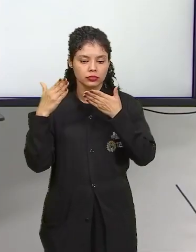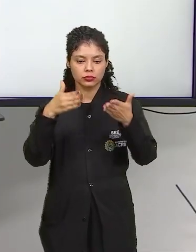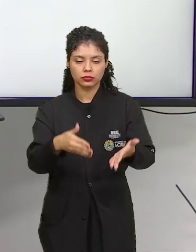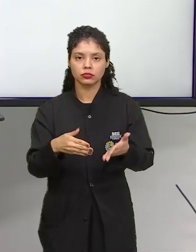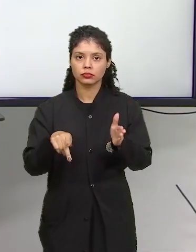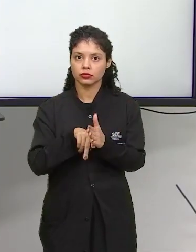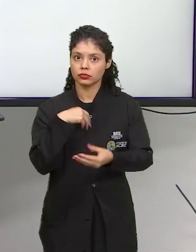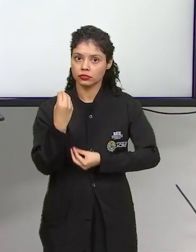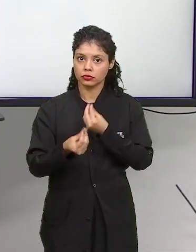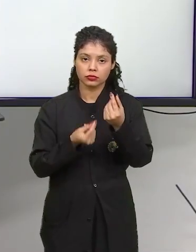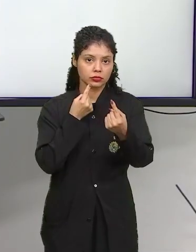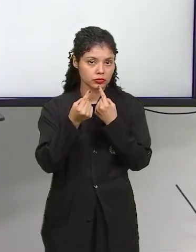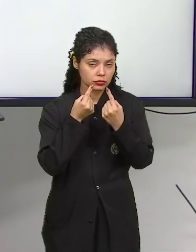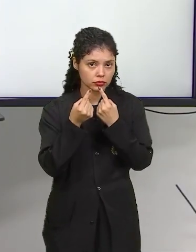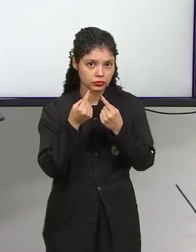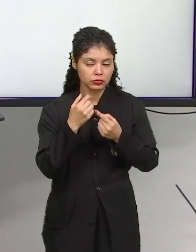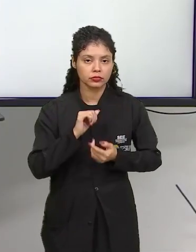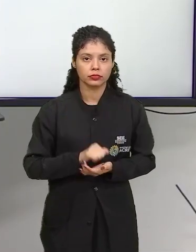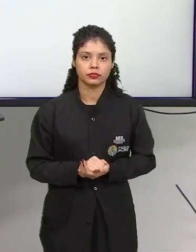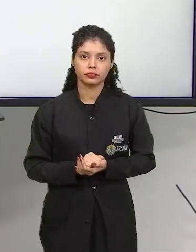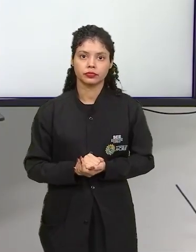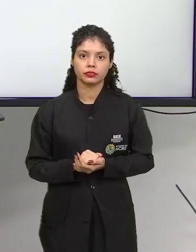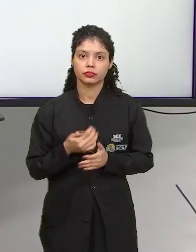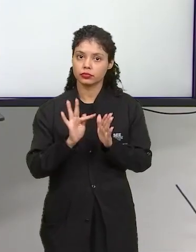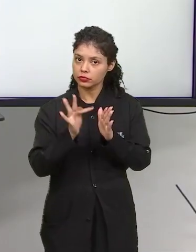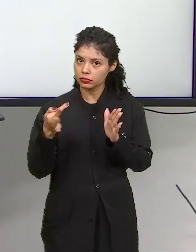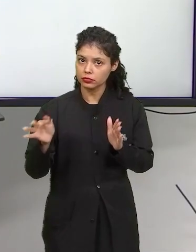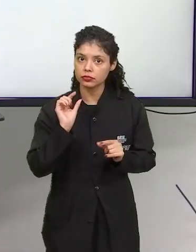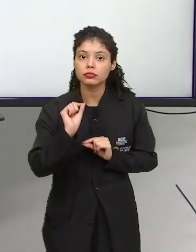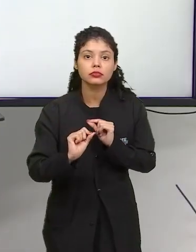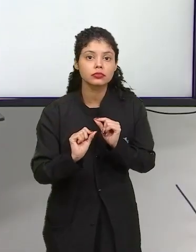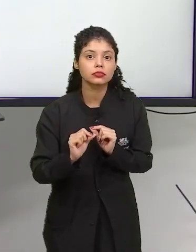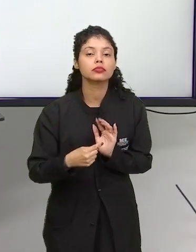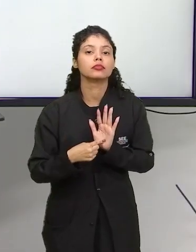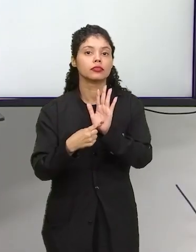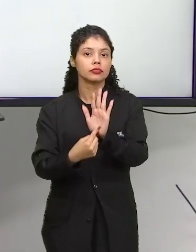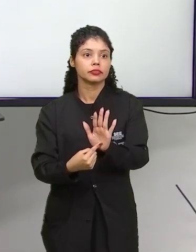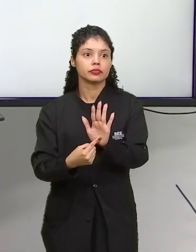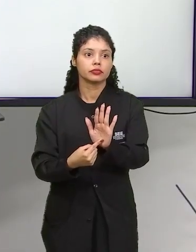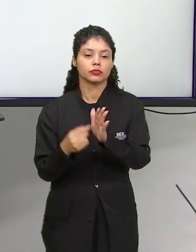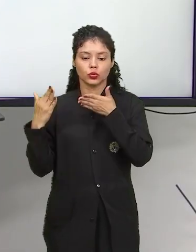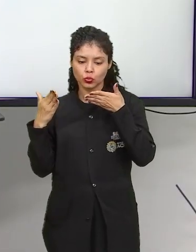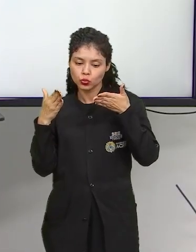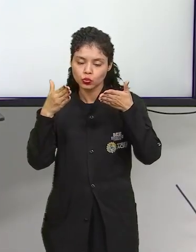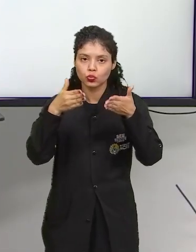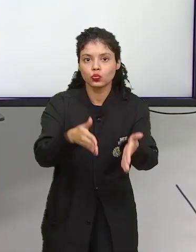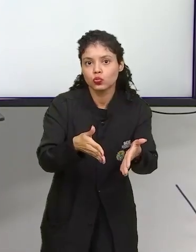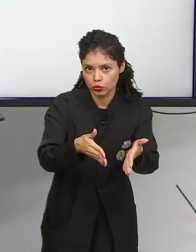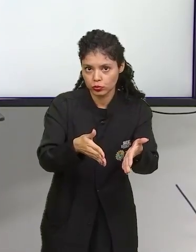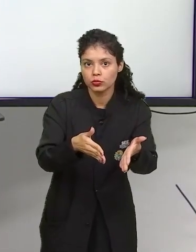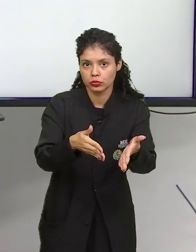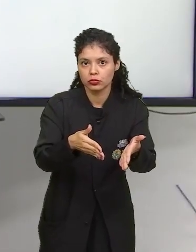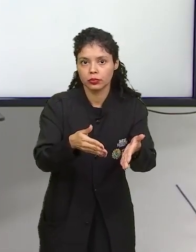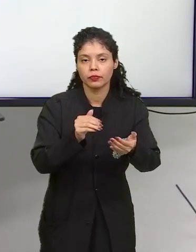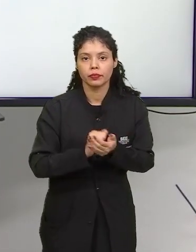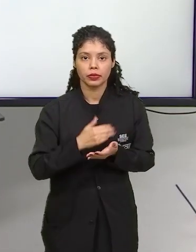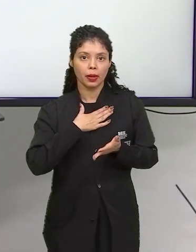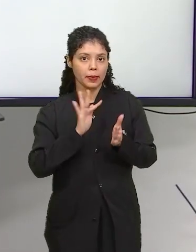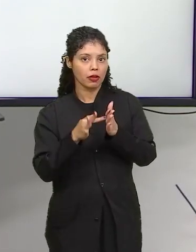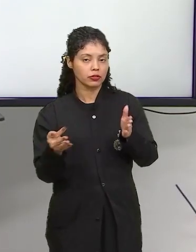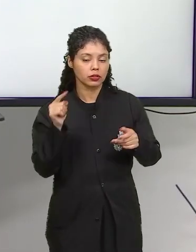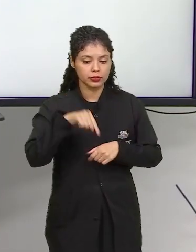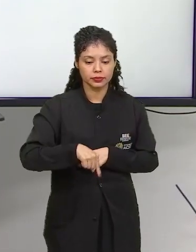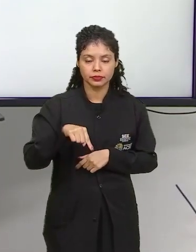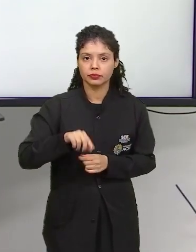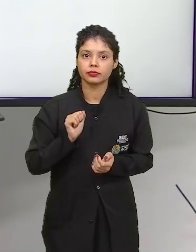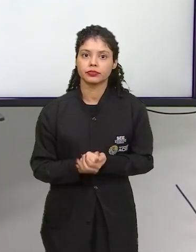objetivando comunicar. E função remete ao meu objetivo. A minha função, por exemplo,